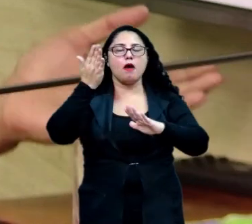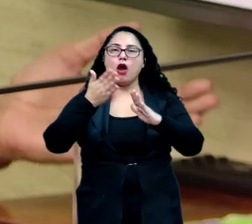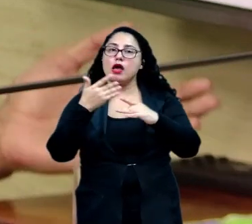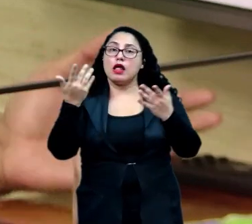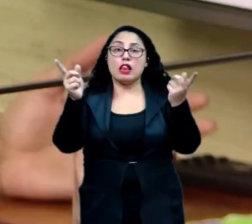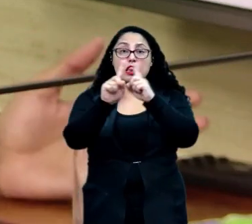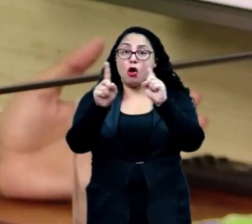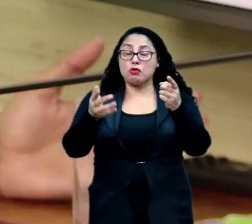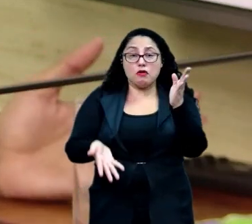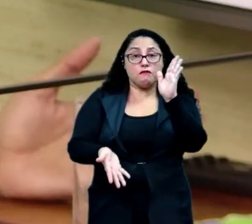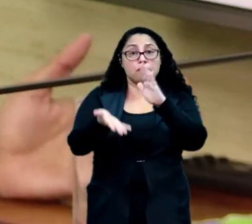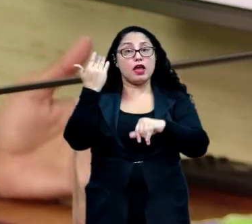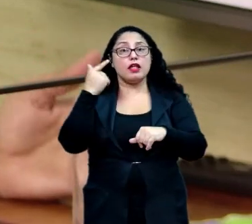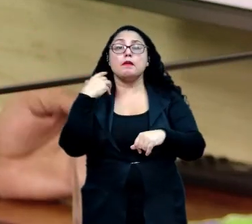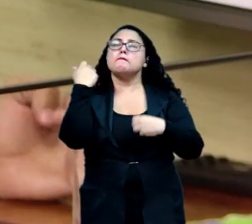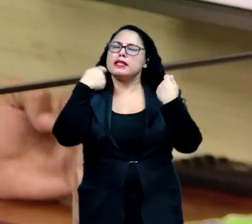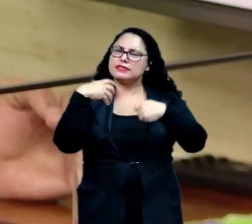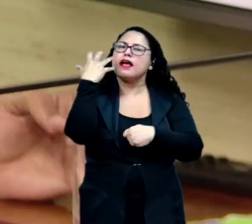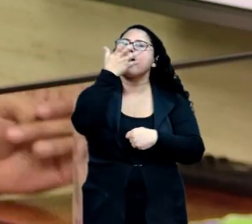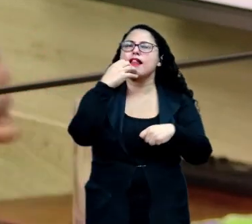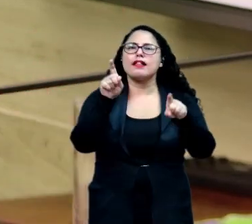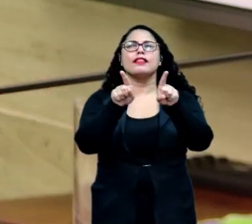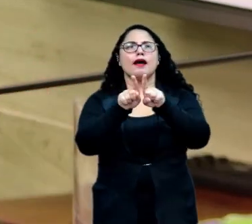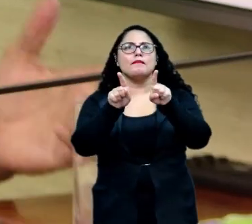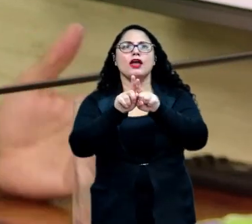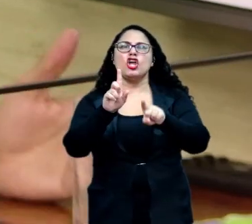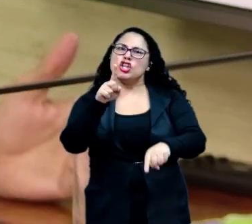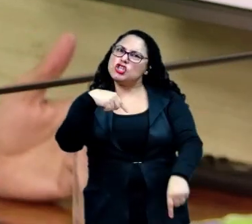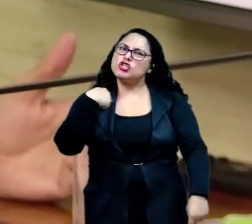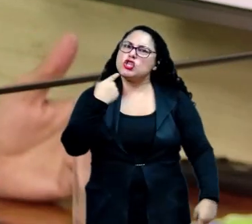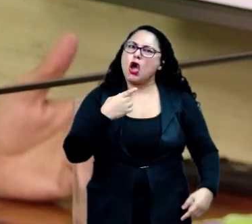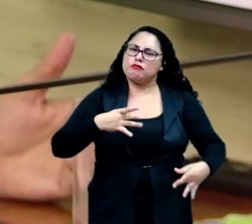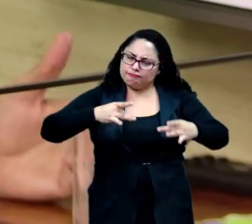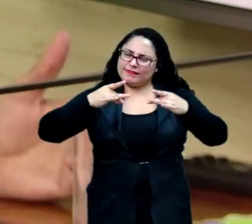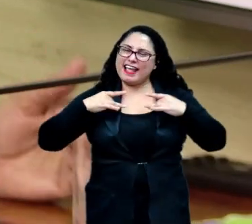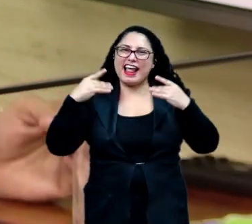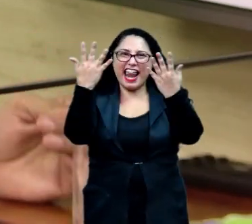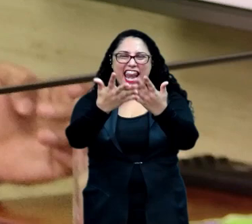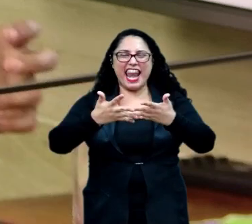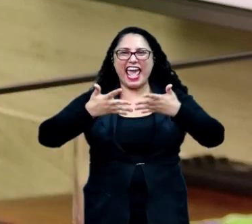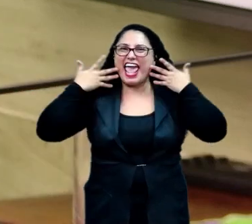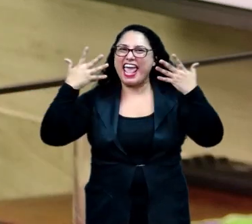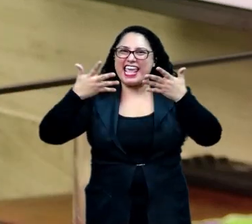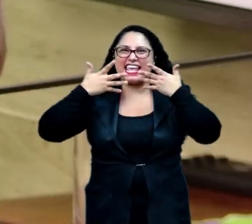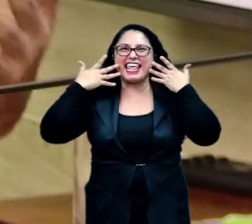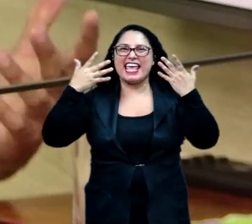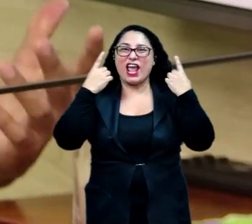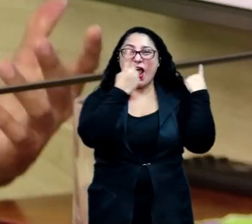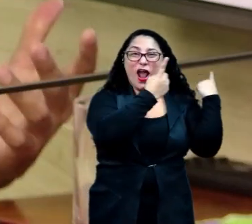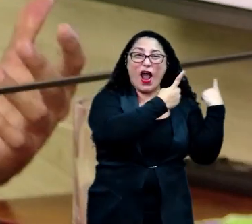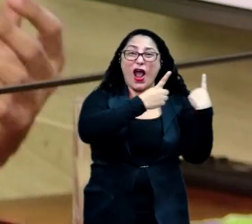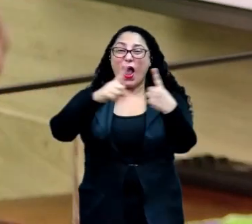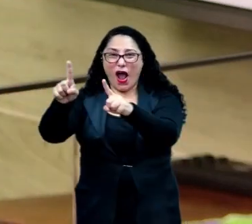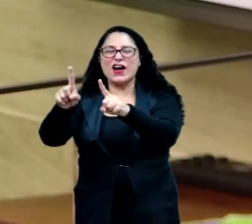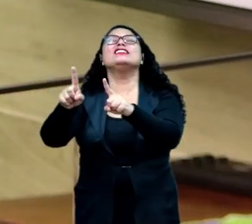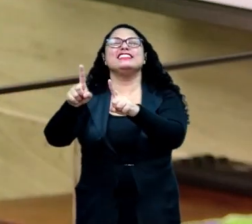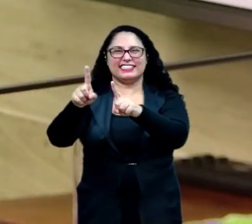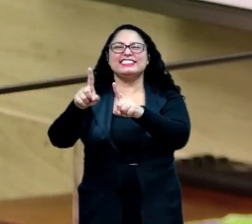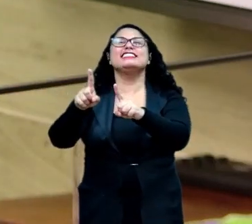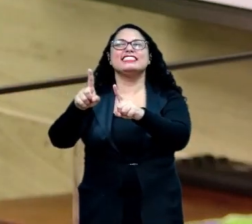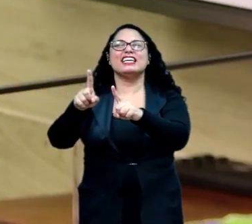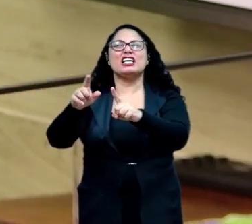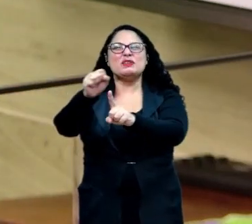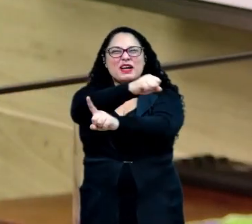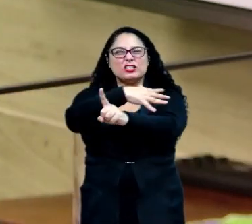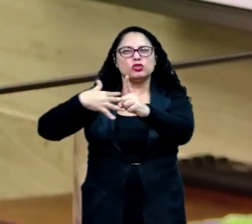Vem, Vamos Embora não deva ser cantado, mas a gente se veste de uma alegria na controvérsia de